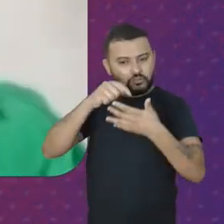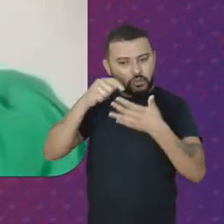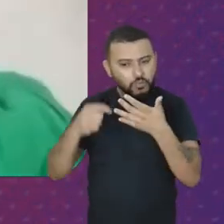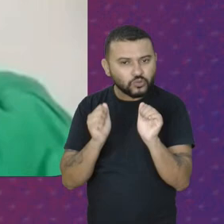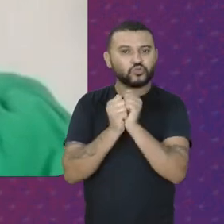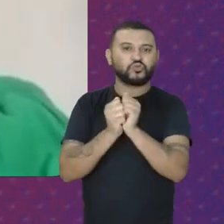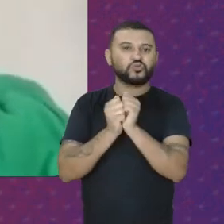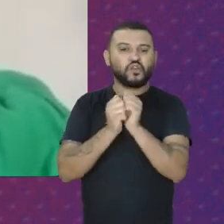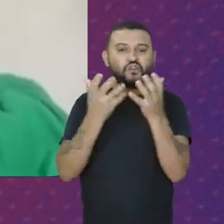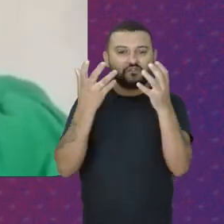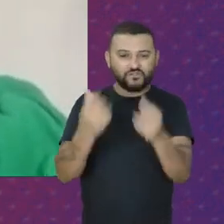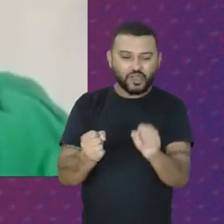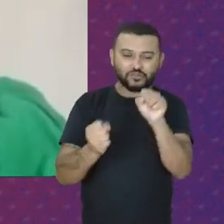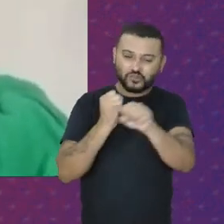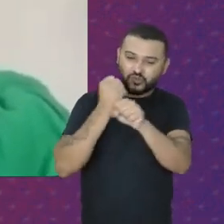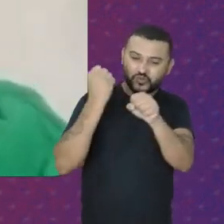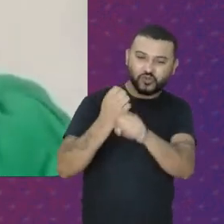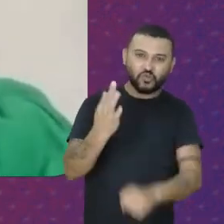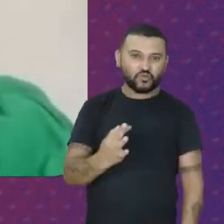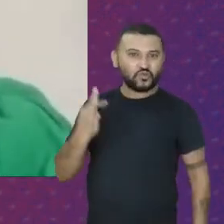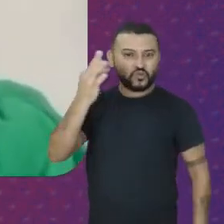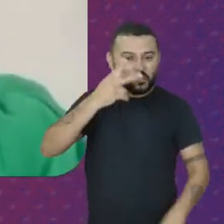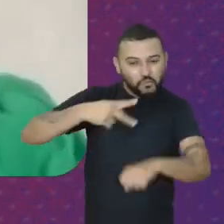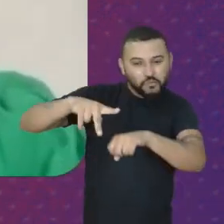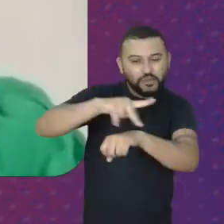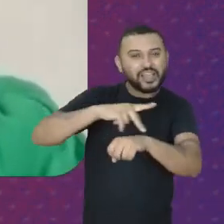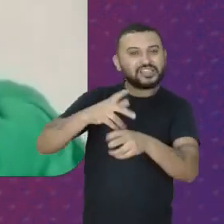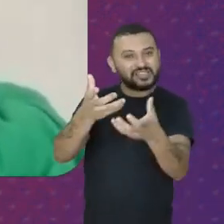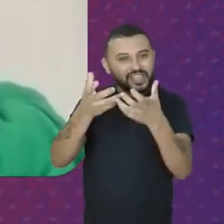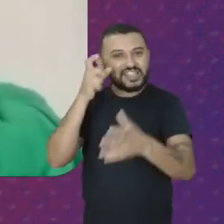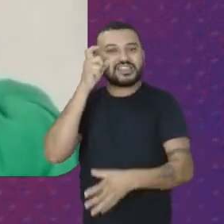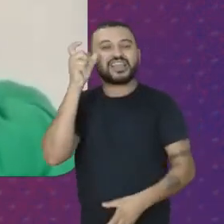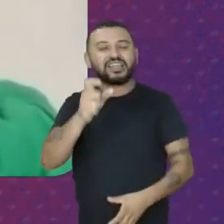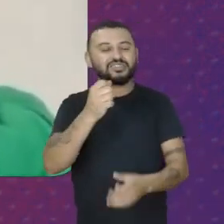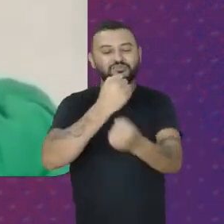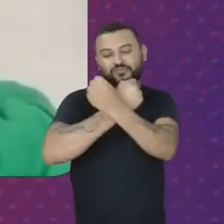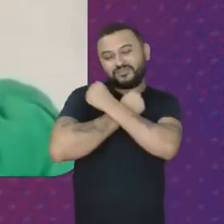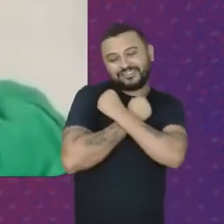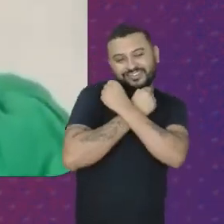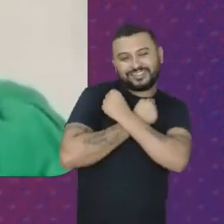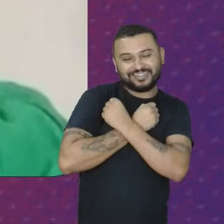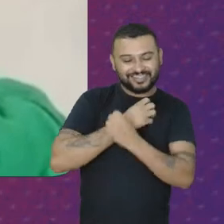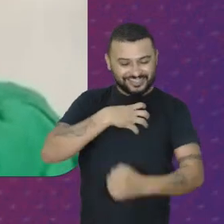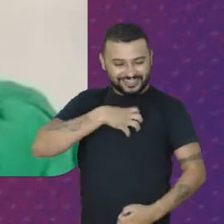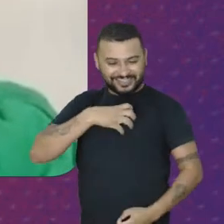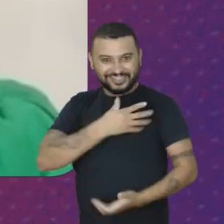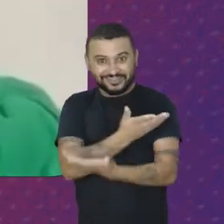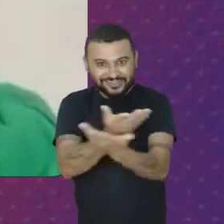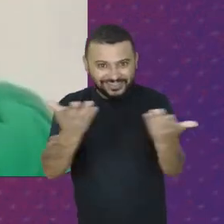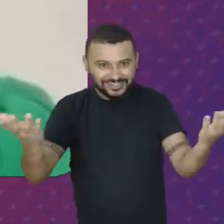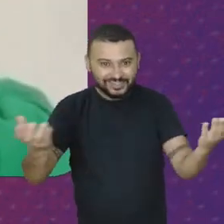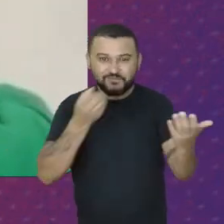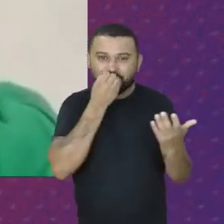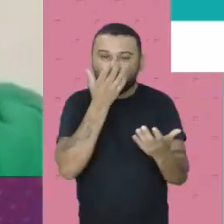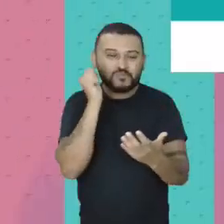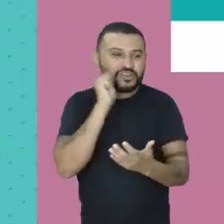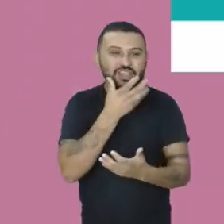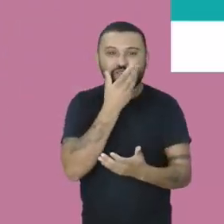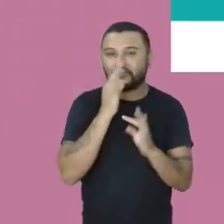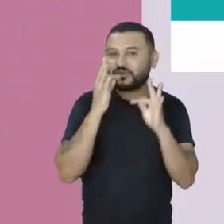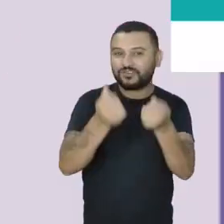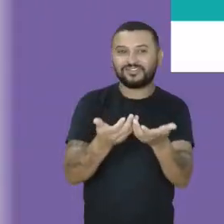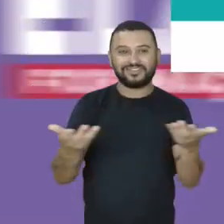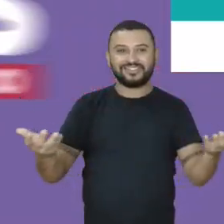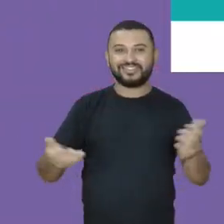Vamos juntos construirmos esse país que queremos. Um abraço no coração de todas vocês e todos vocês.